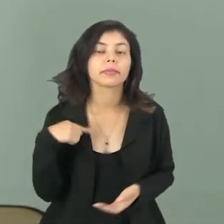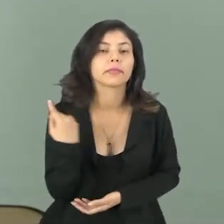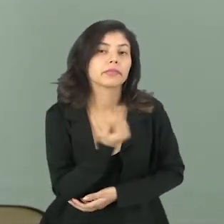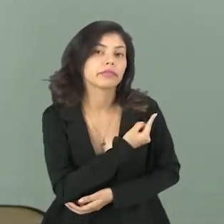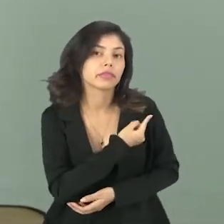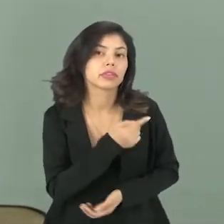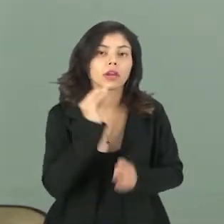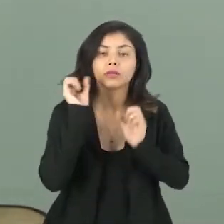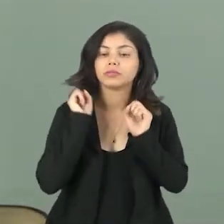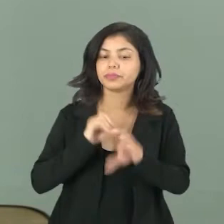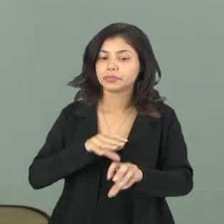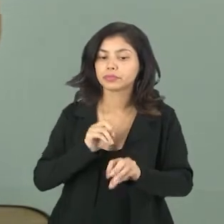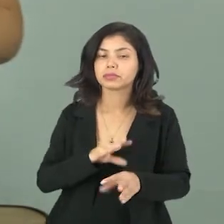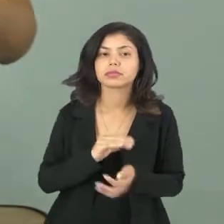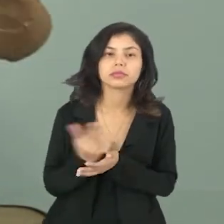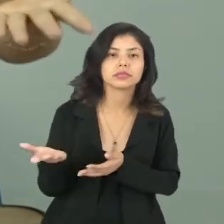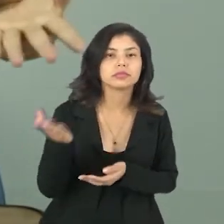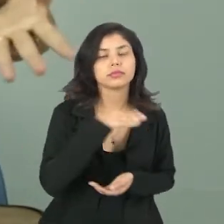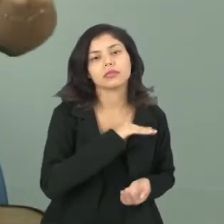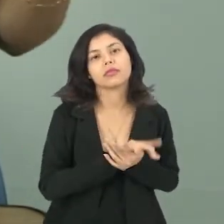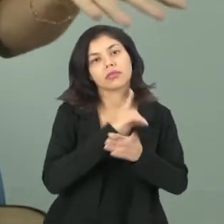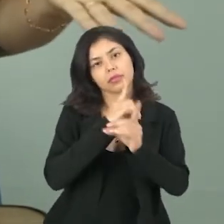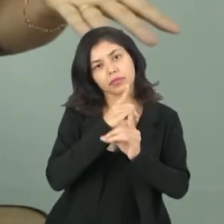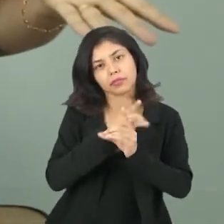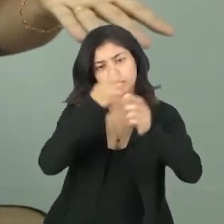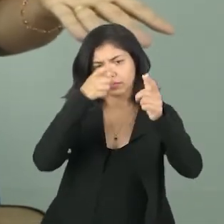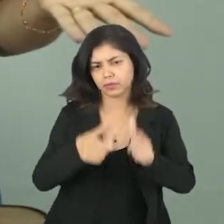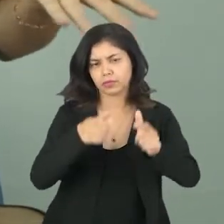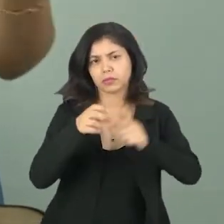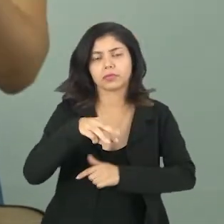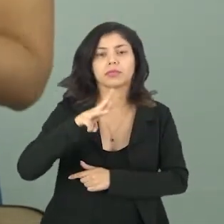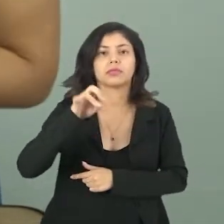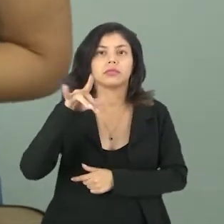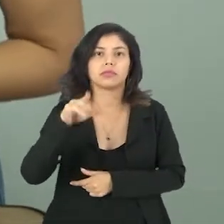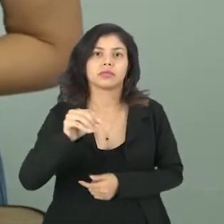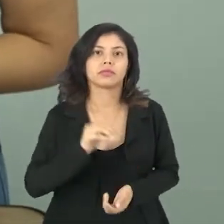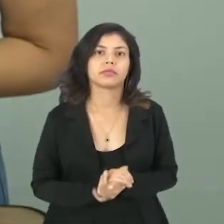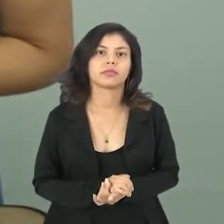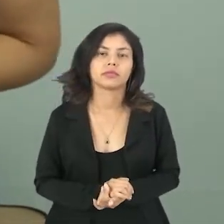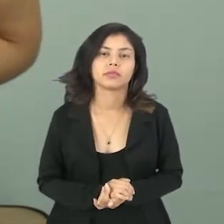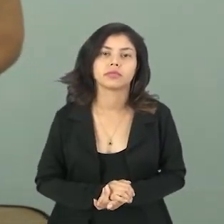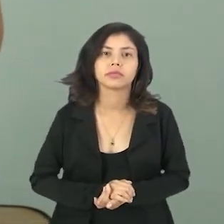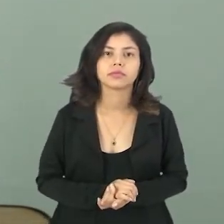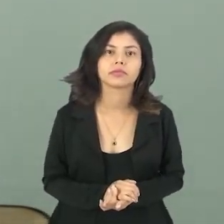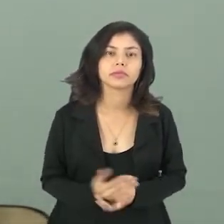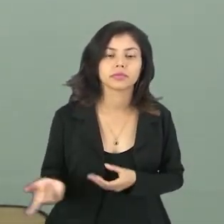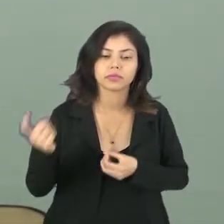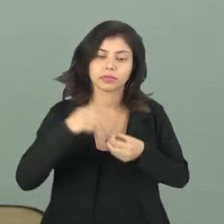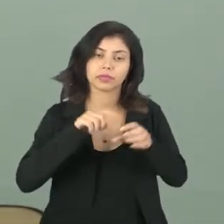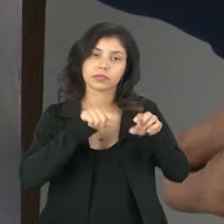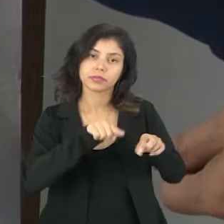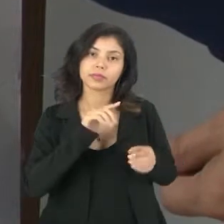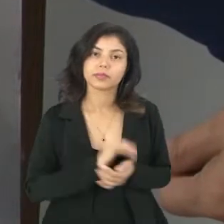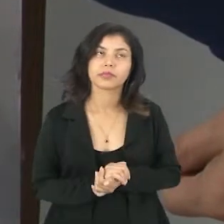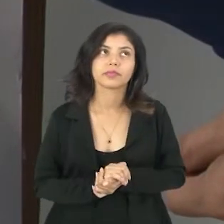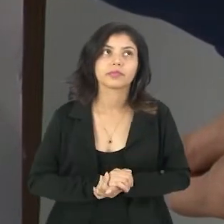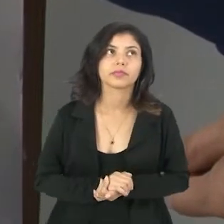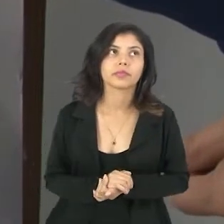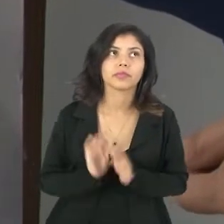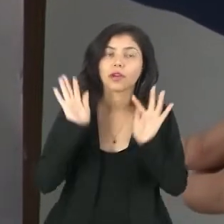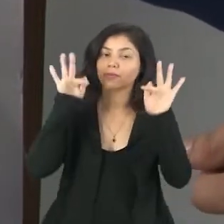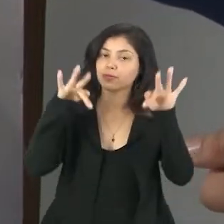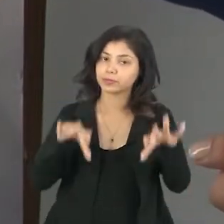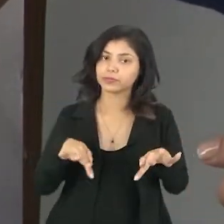para nos dar um ensinamento e vamos lá então identificar onde está a moral da história a moral da história Vem aqui ao final